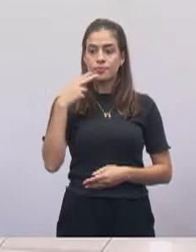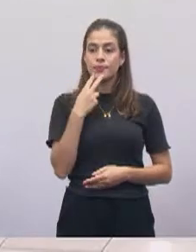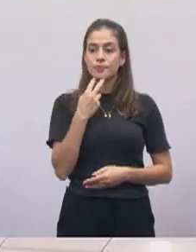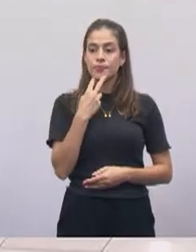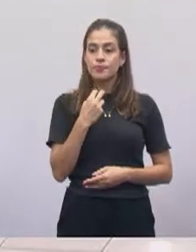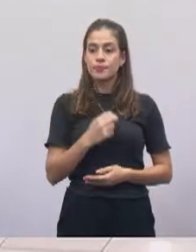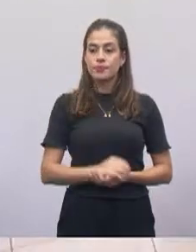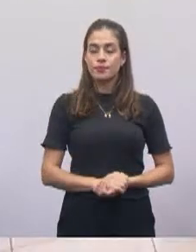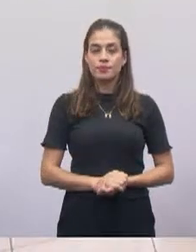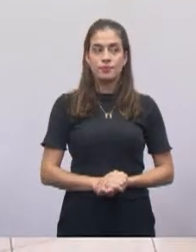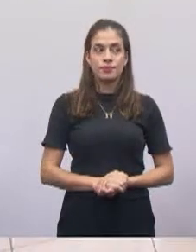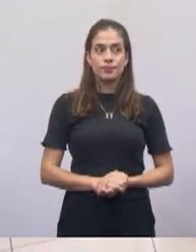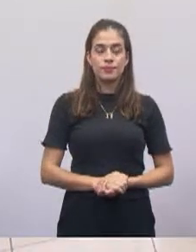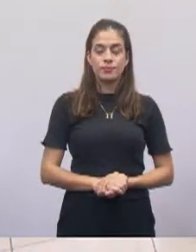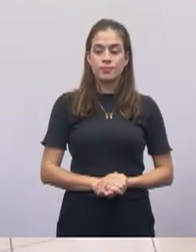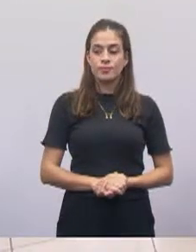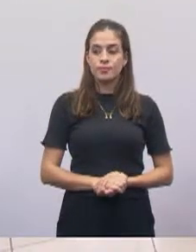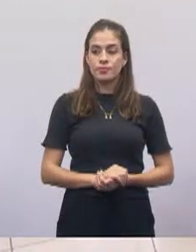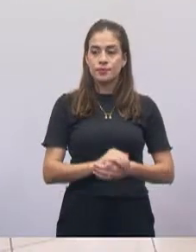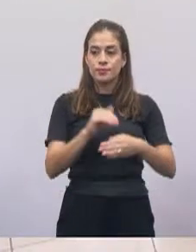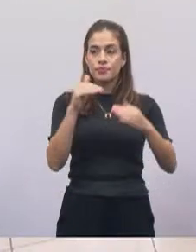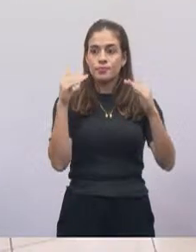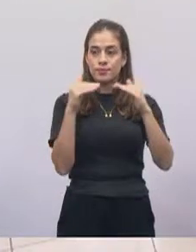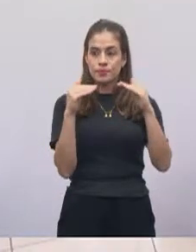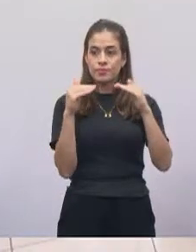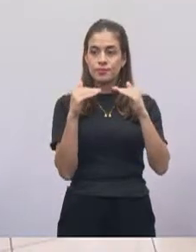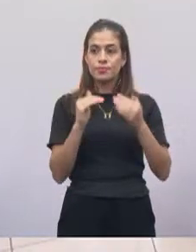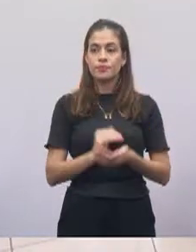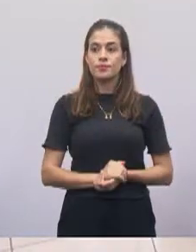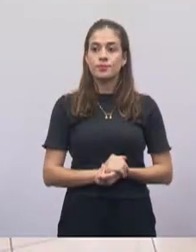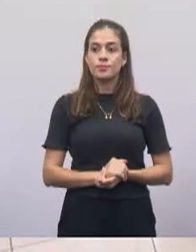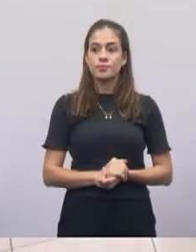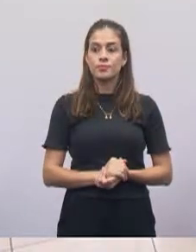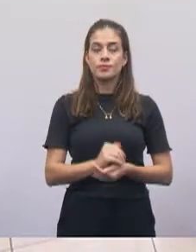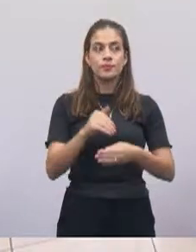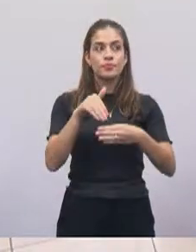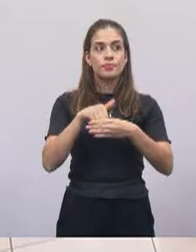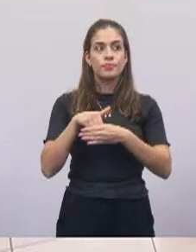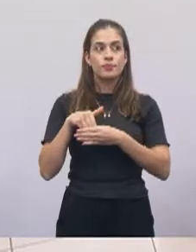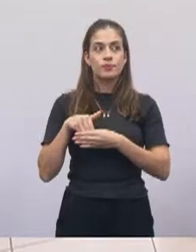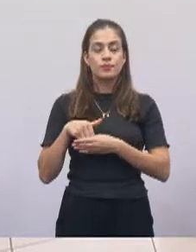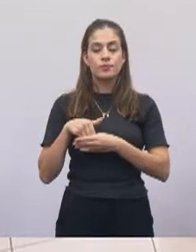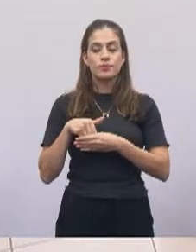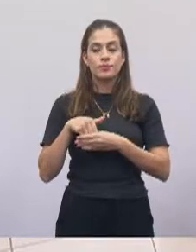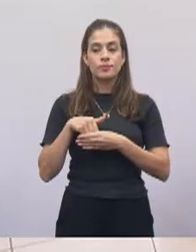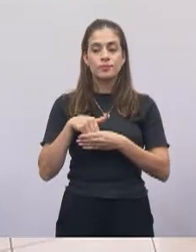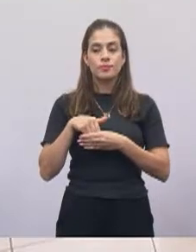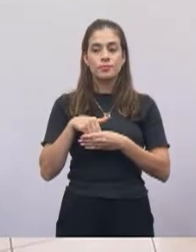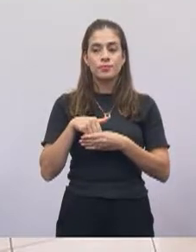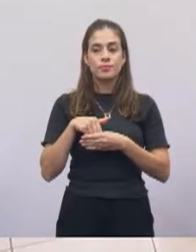Valmir Parque do Meia Lua? Meu voto é favorável. Como vota...